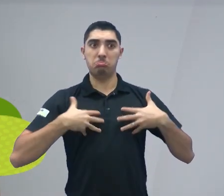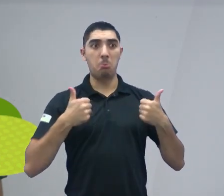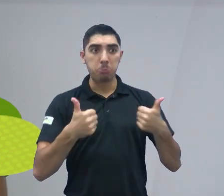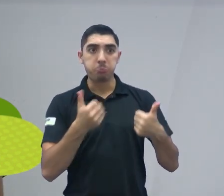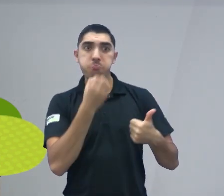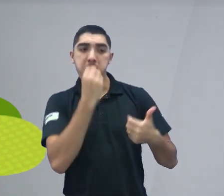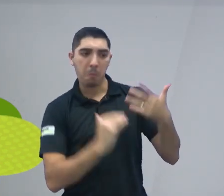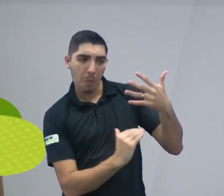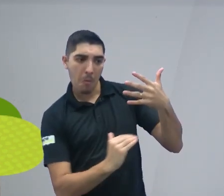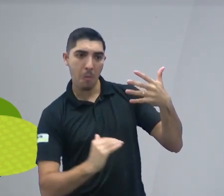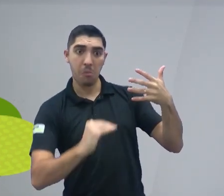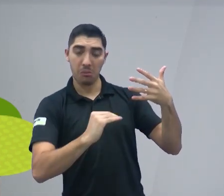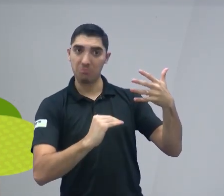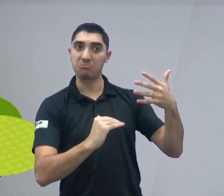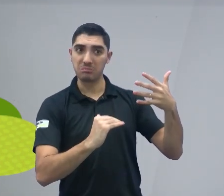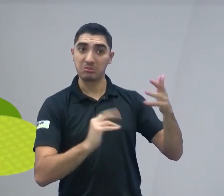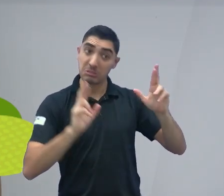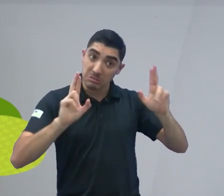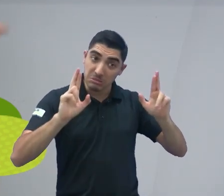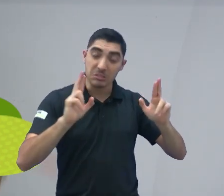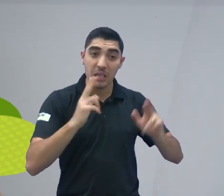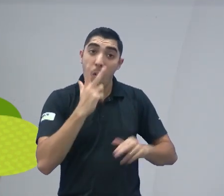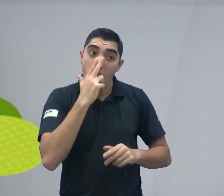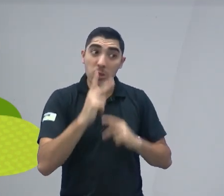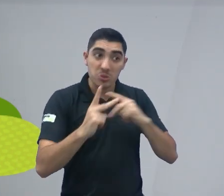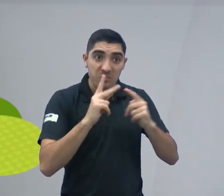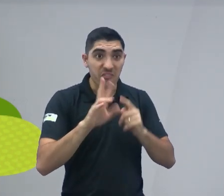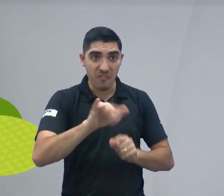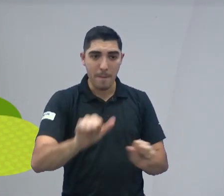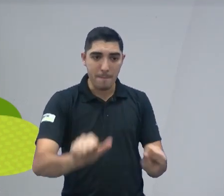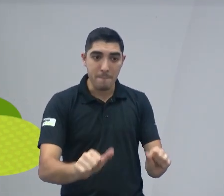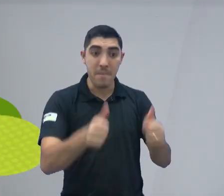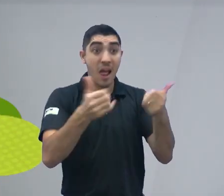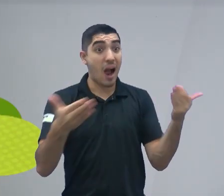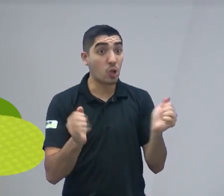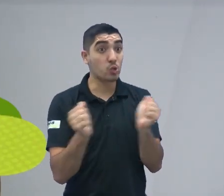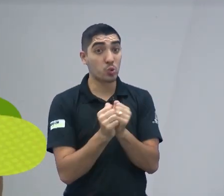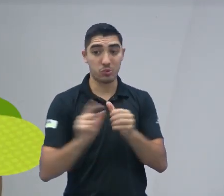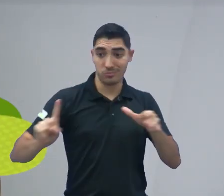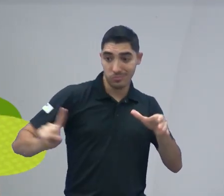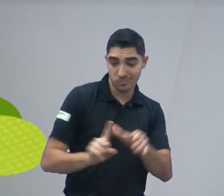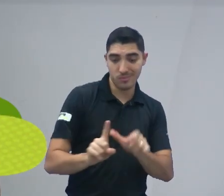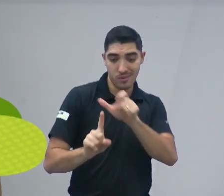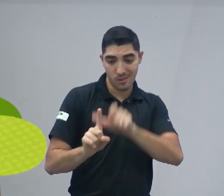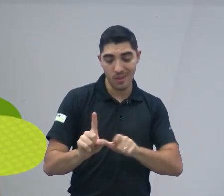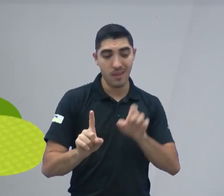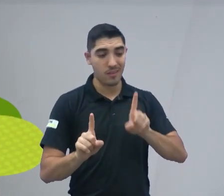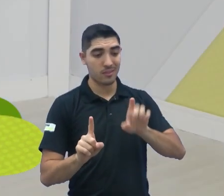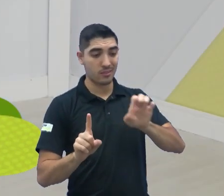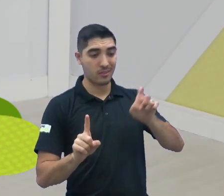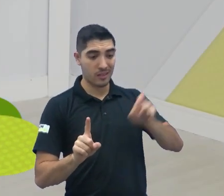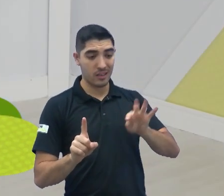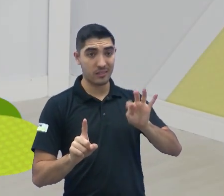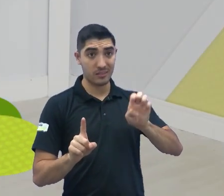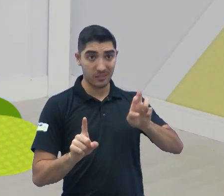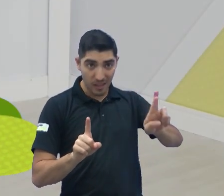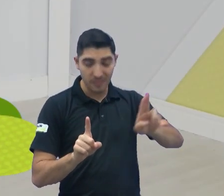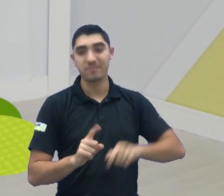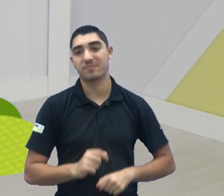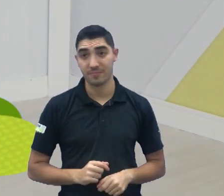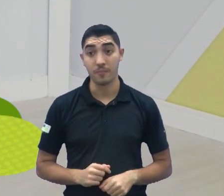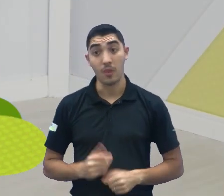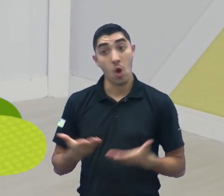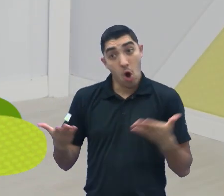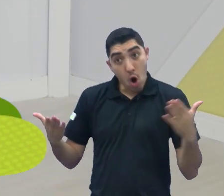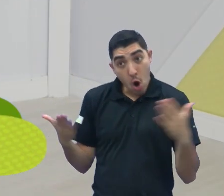boa sequência. Estou esperançoso com o São José, que vai ter o reforço do Dexter McClanahan qualquer hora dessas. Muito bem. Não vai jogar hoje contra